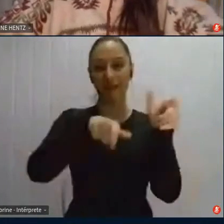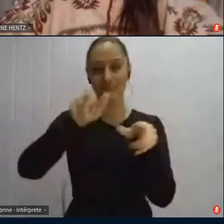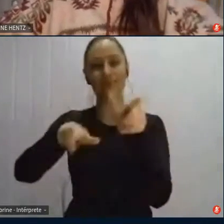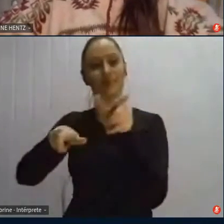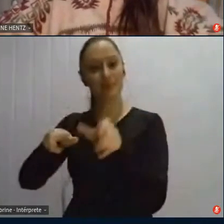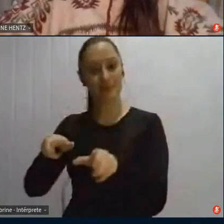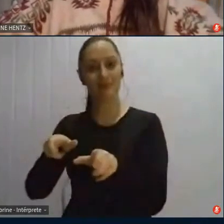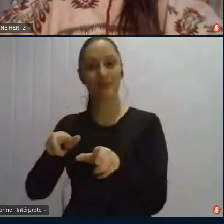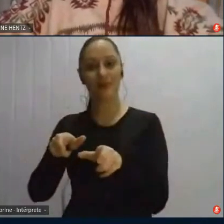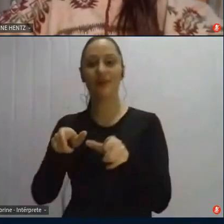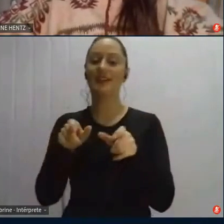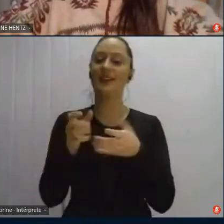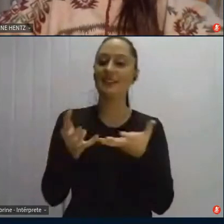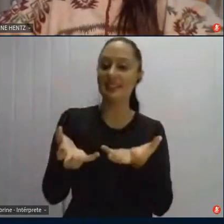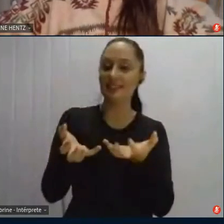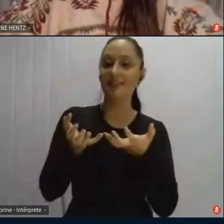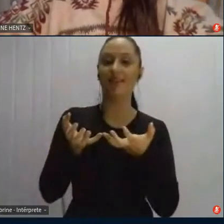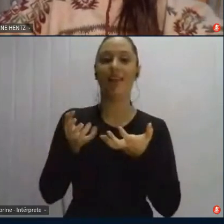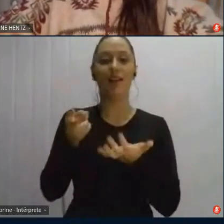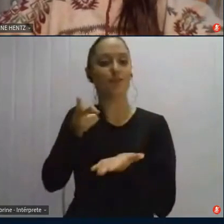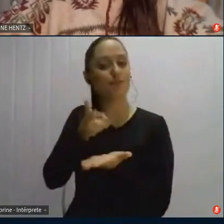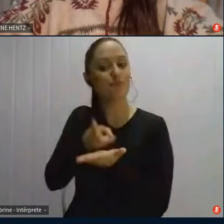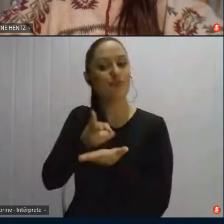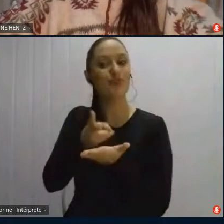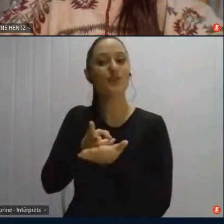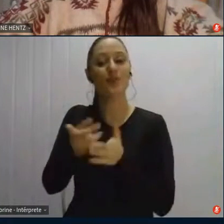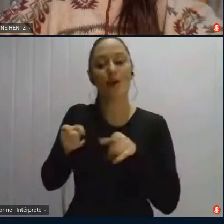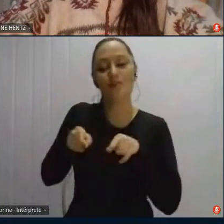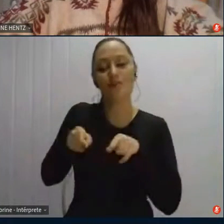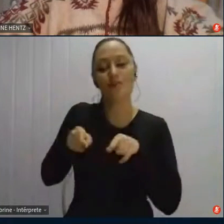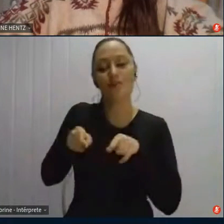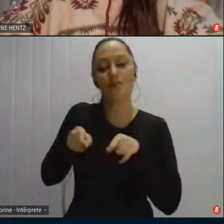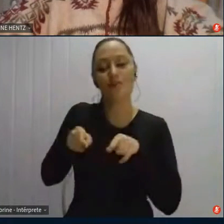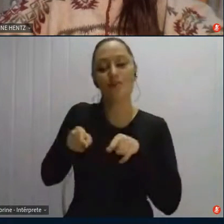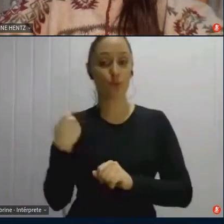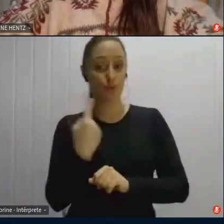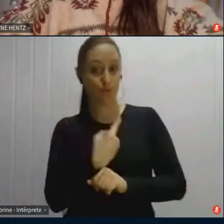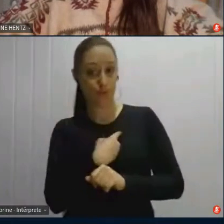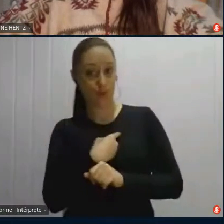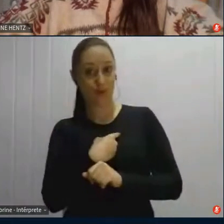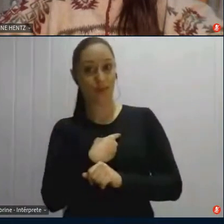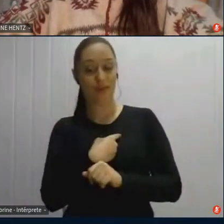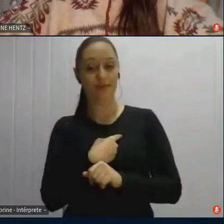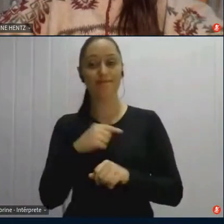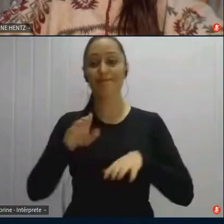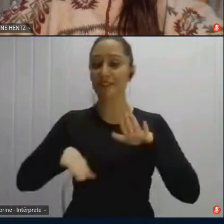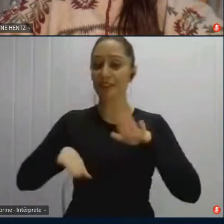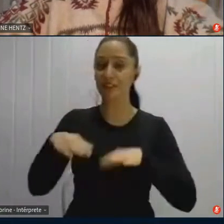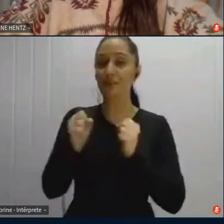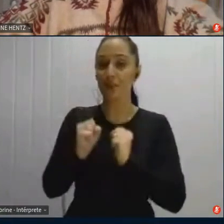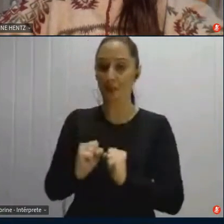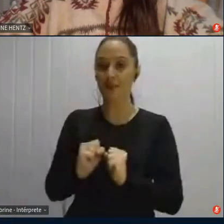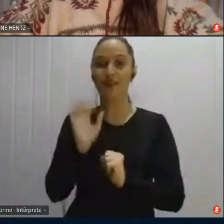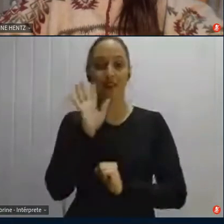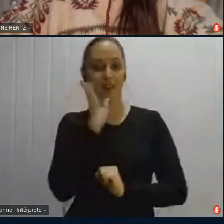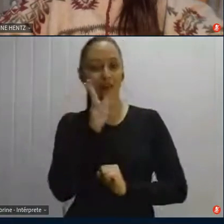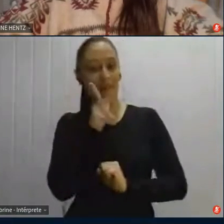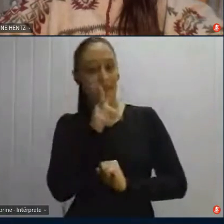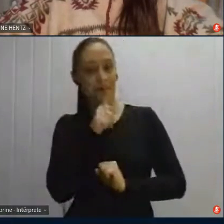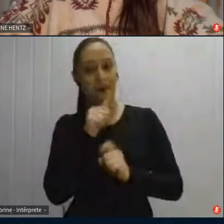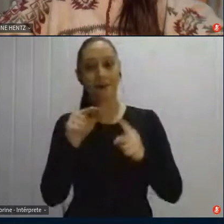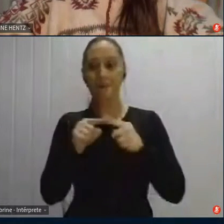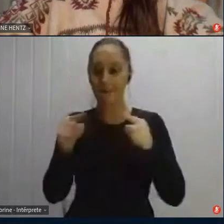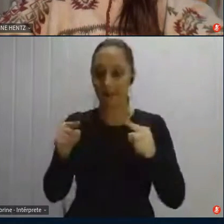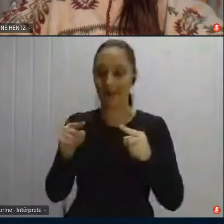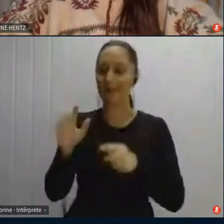que querem nos acompanhar nessa caminhada, né, de que pode demorar um pouco, né, mas a gente chega lá,